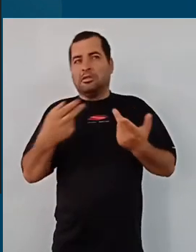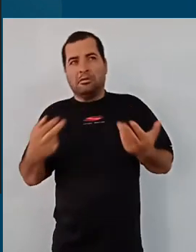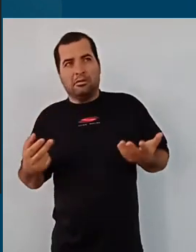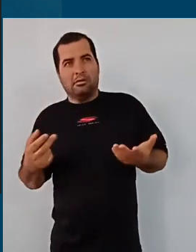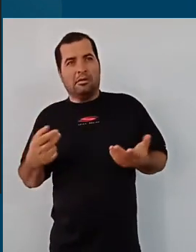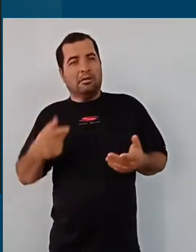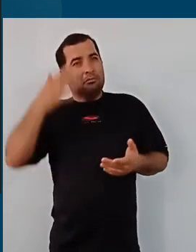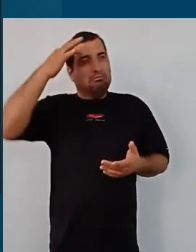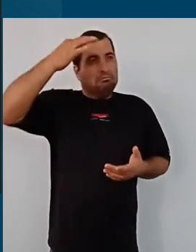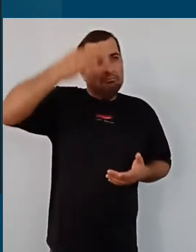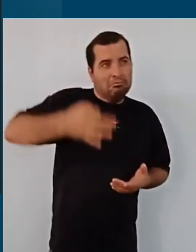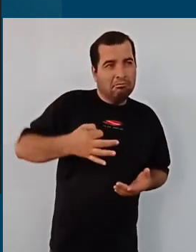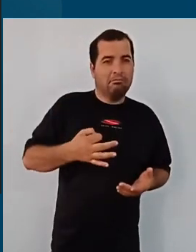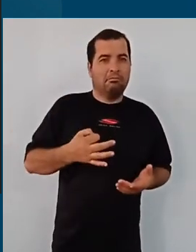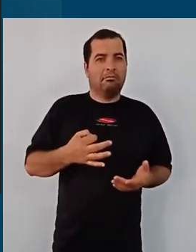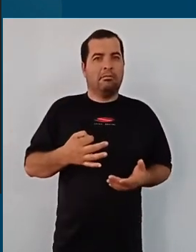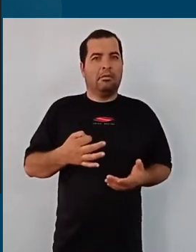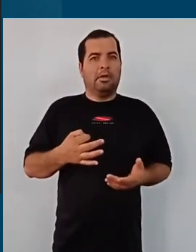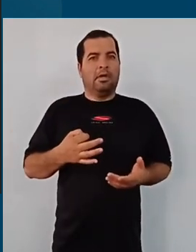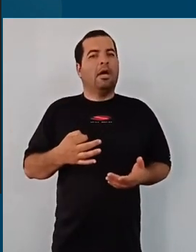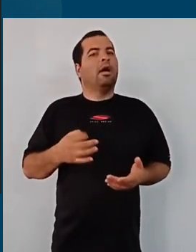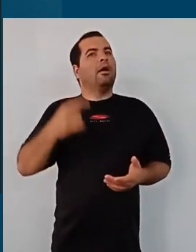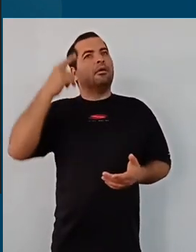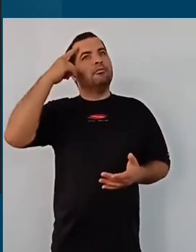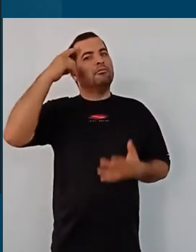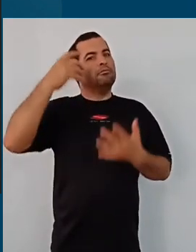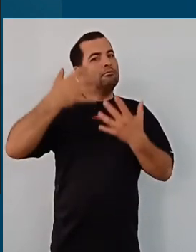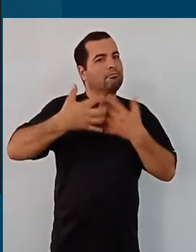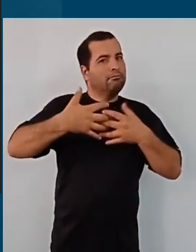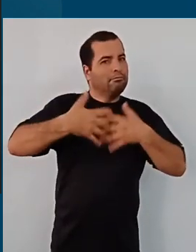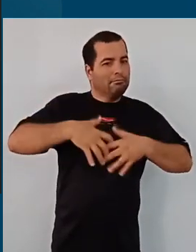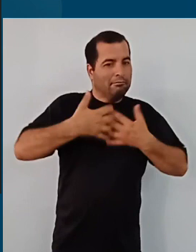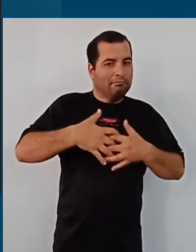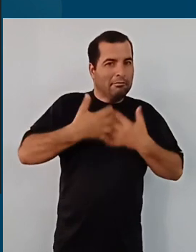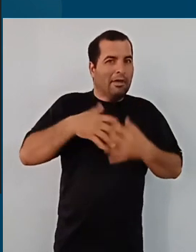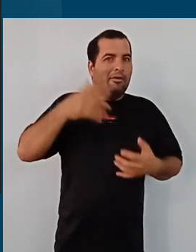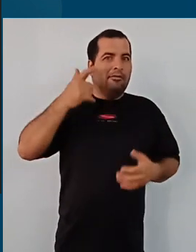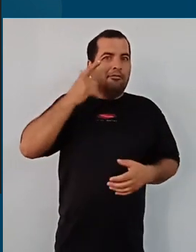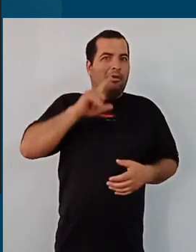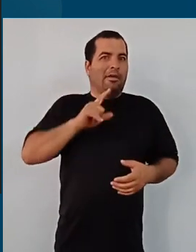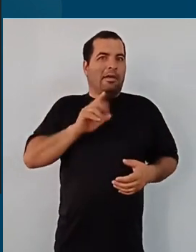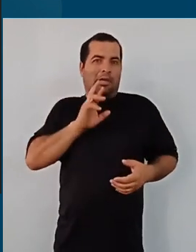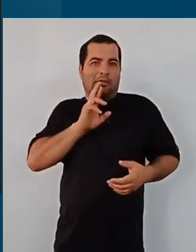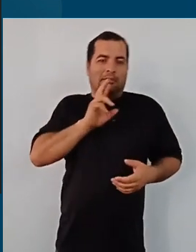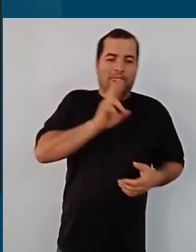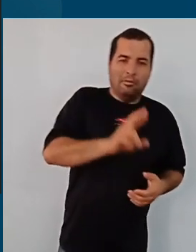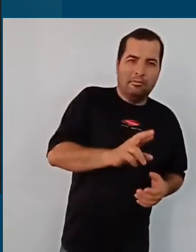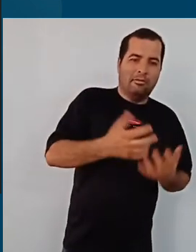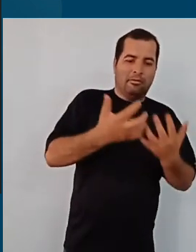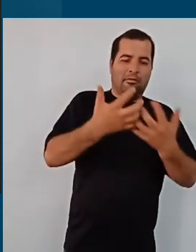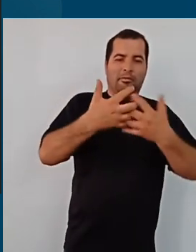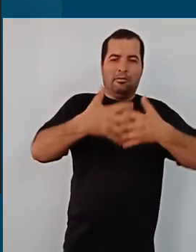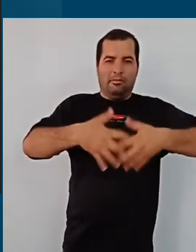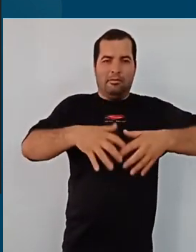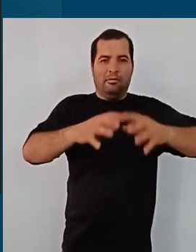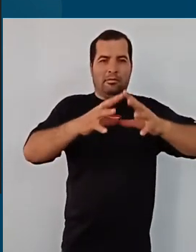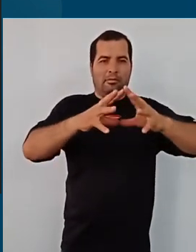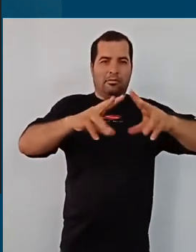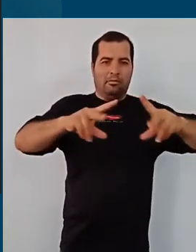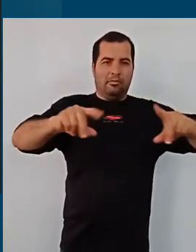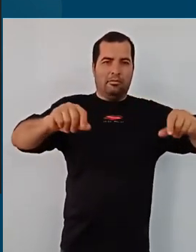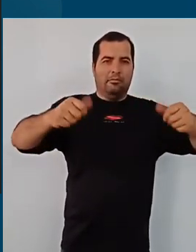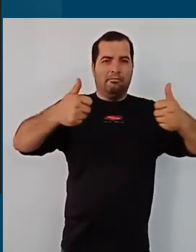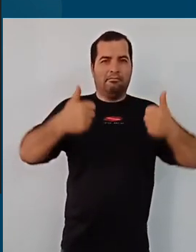generalizações, tomada de decisão, para mobilizar todos esses esquemas em busca da resolução de uma